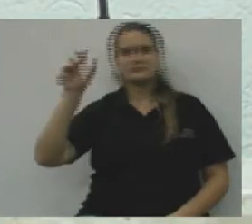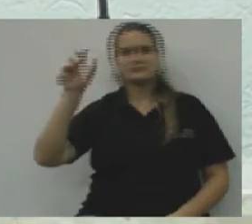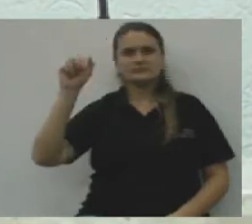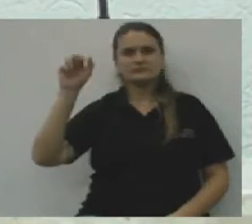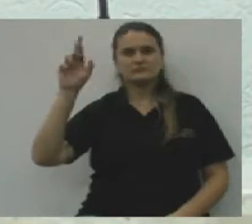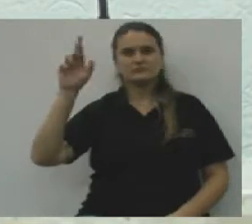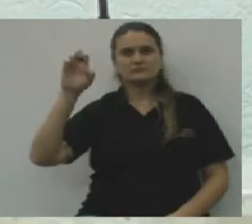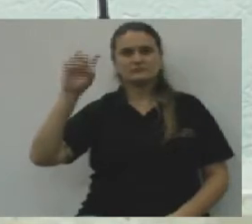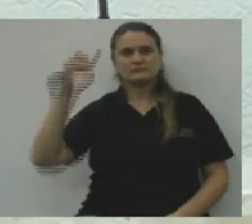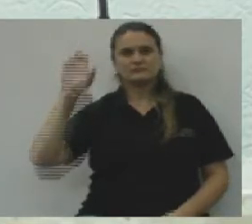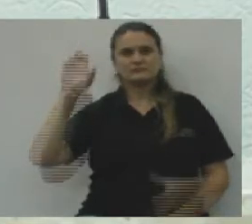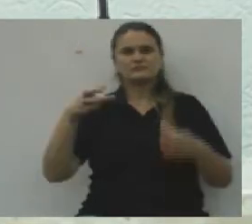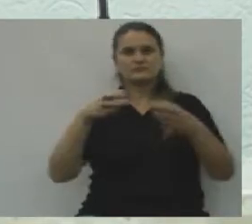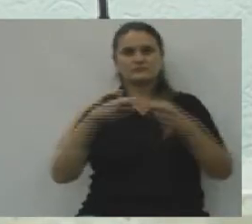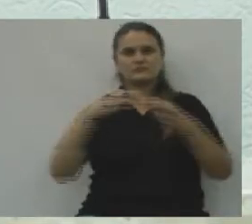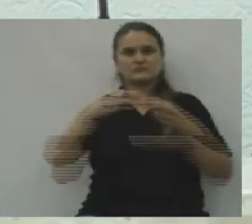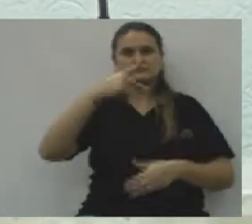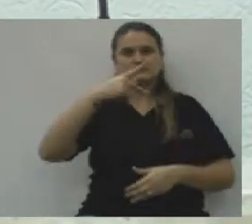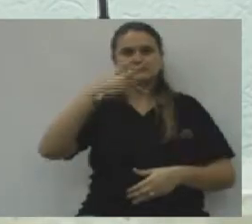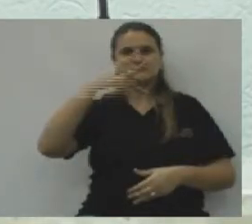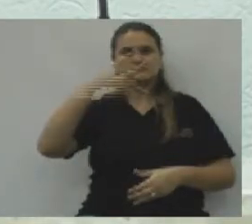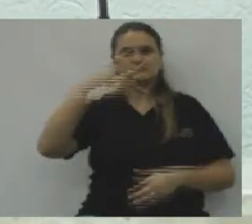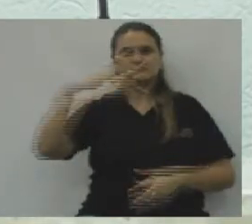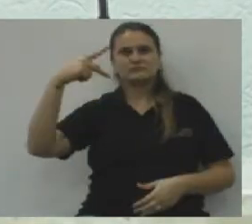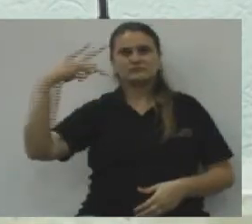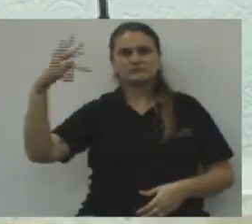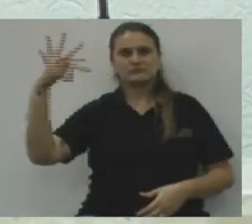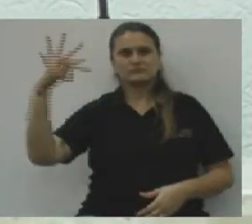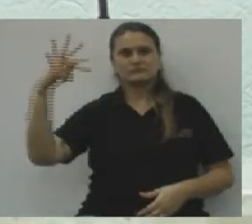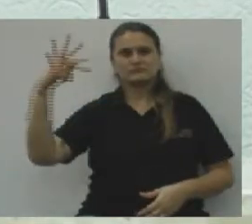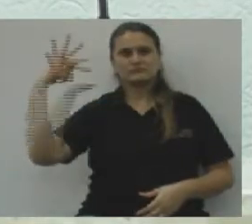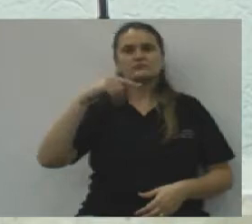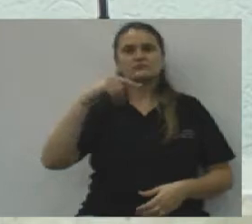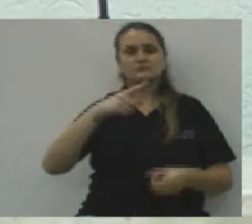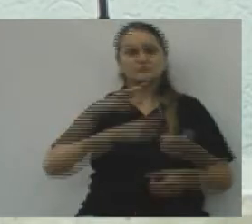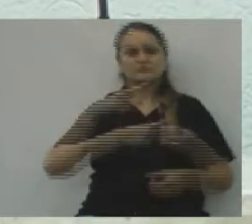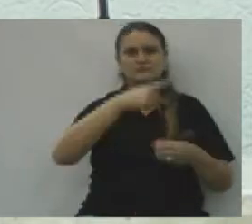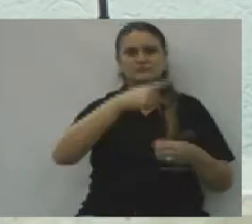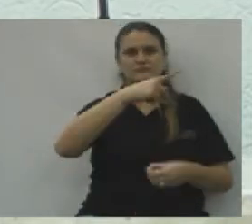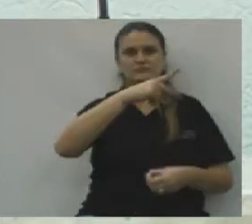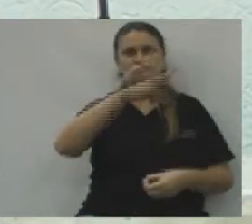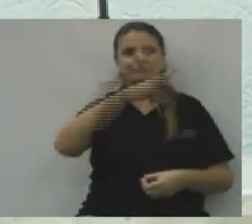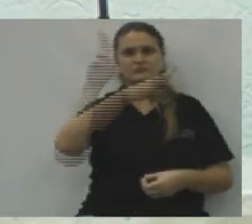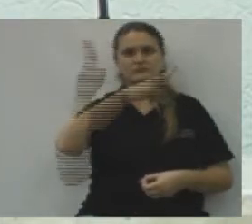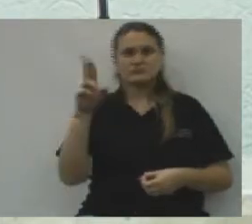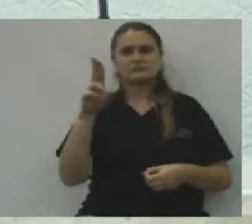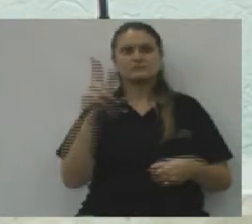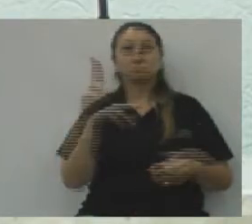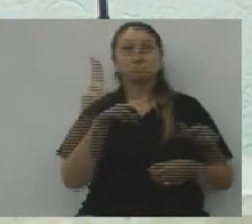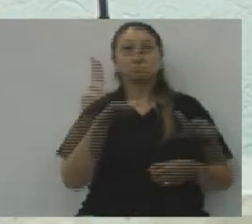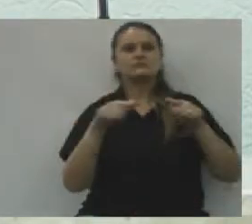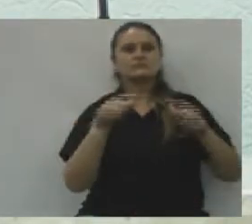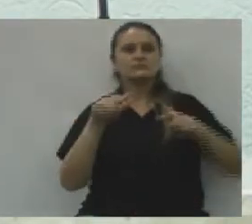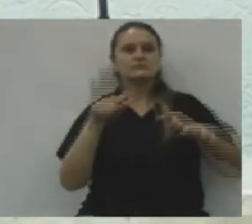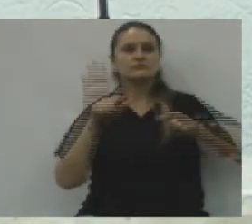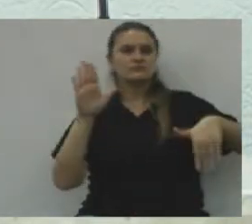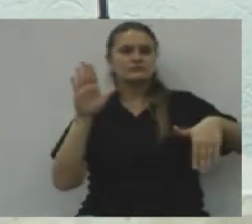PPT Porto União, a qual estava na Operação Veraneio, em rondas pela praia